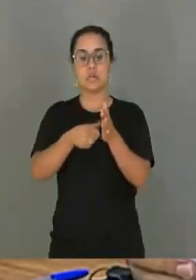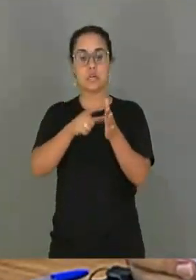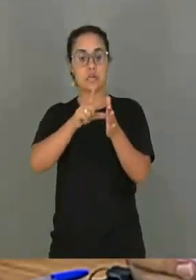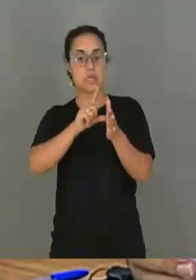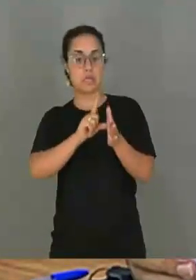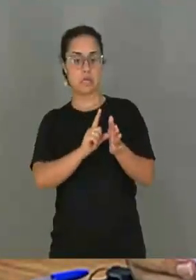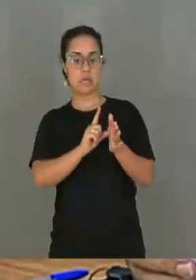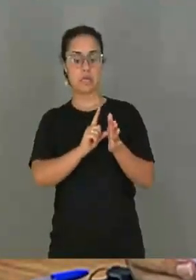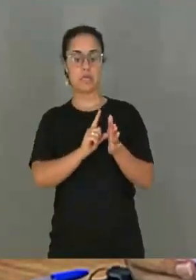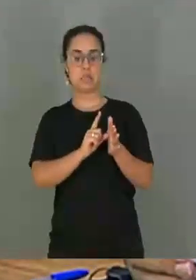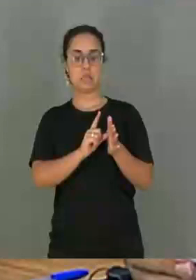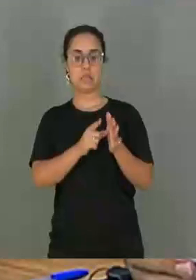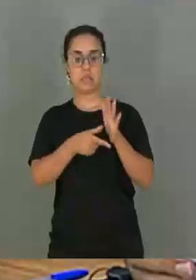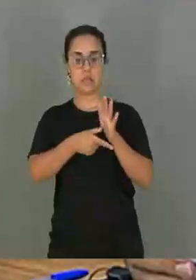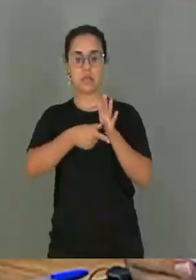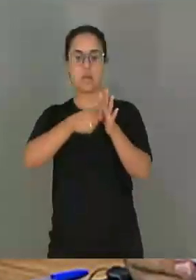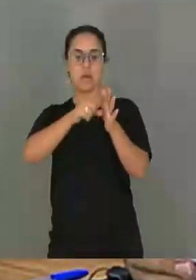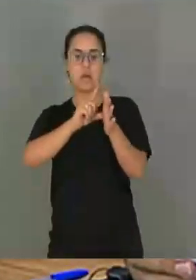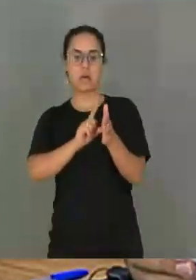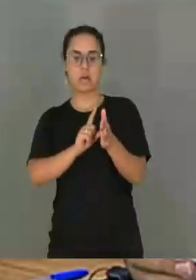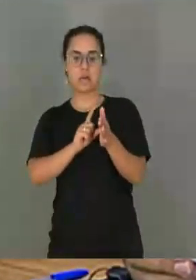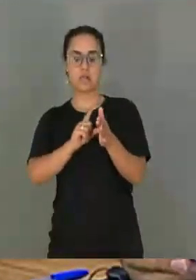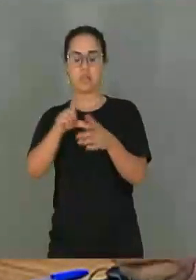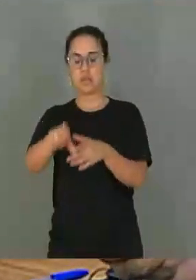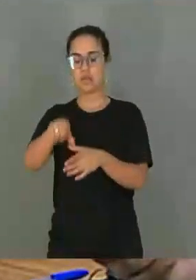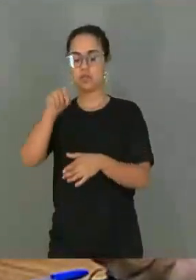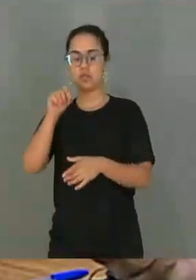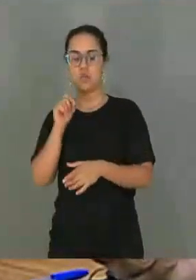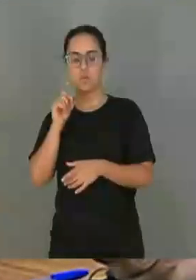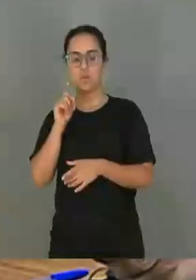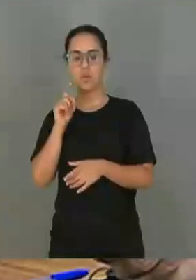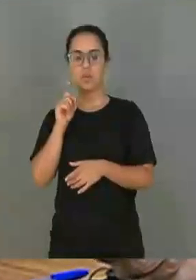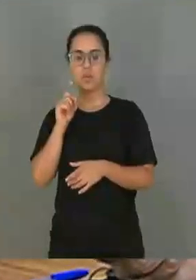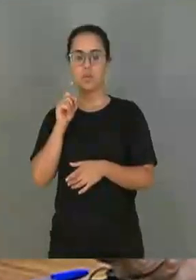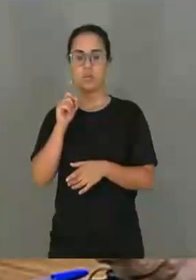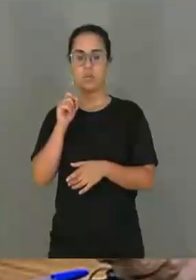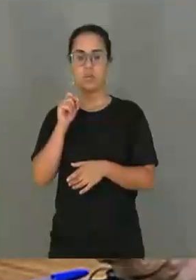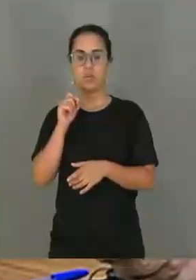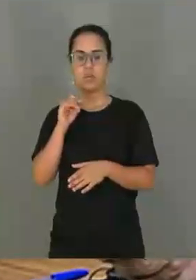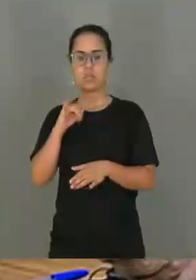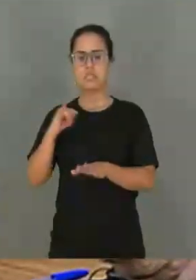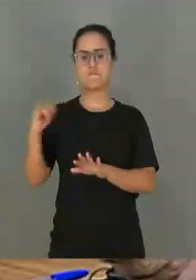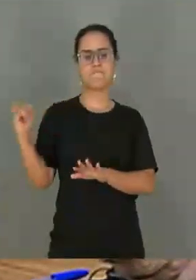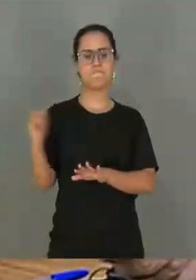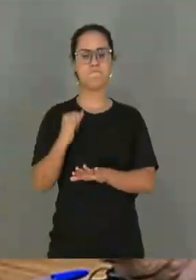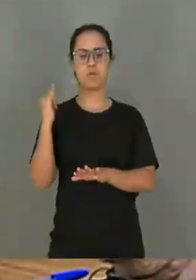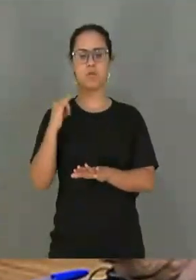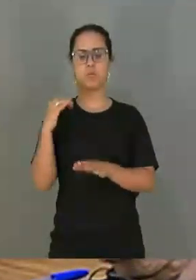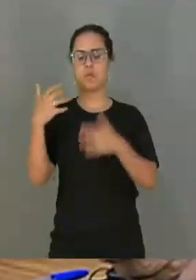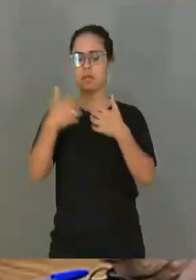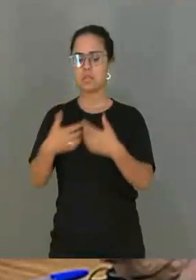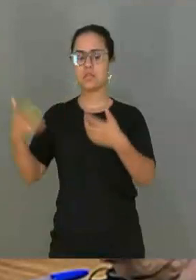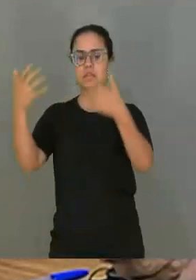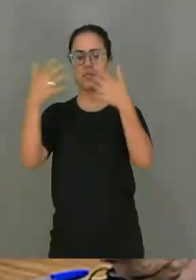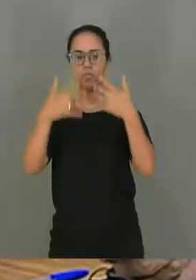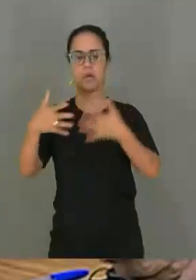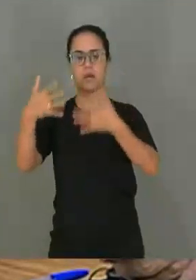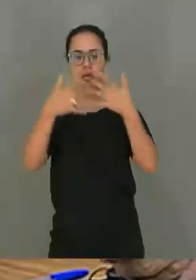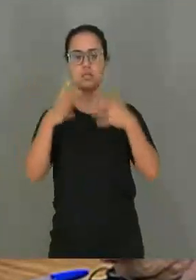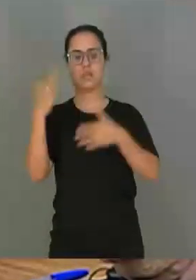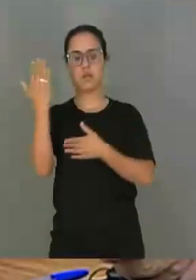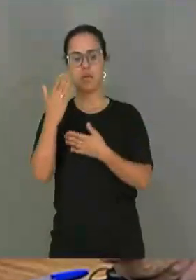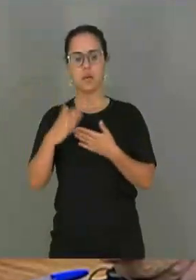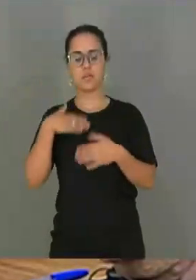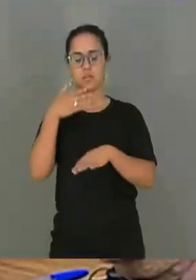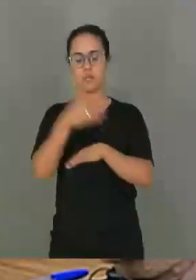vésperas, repito, às vésperas da decisão que seria fantástico para a transparência no Brasil das